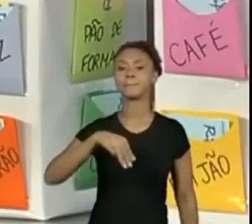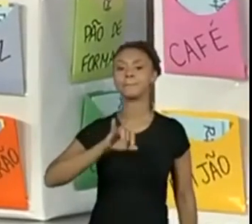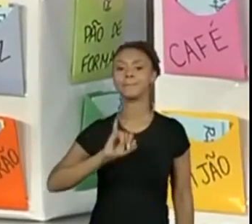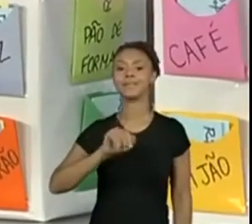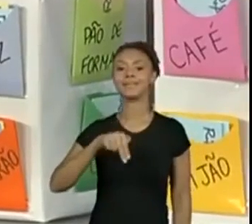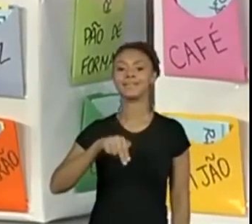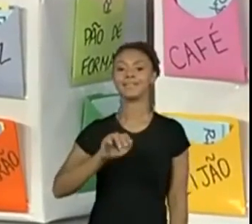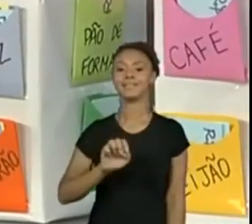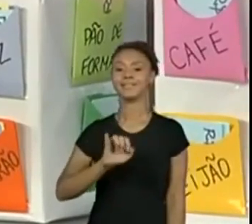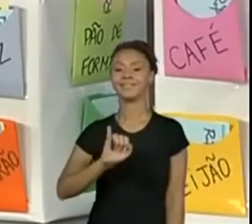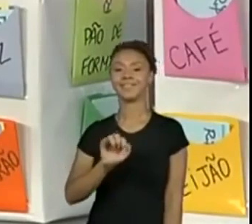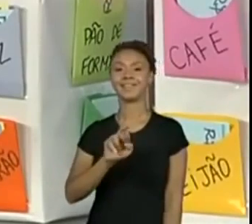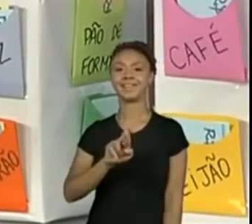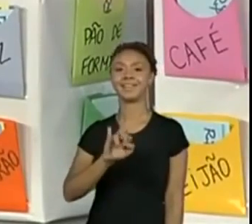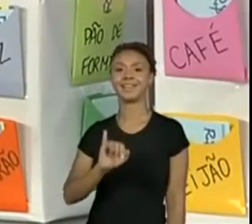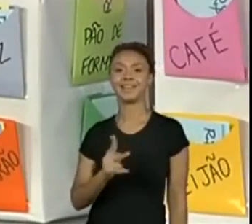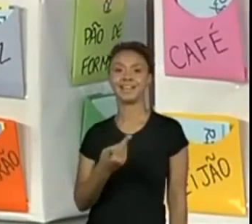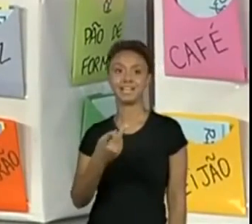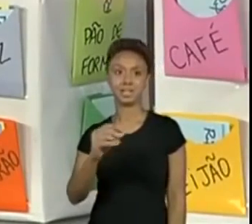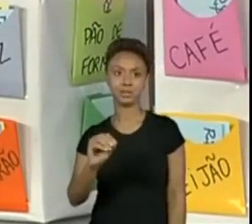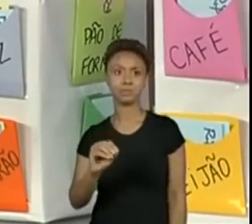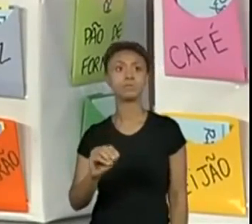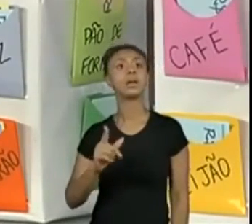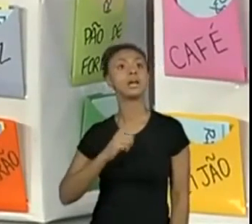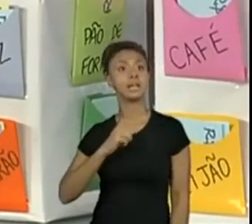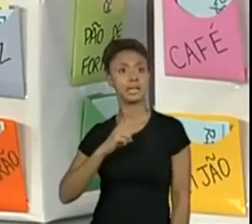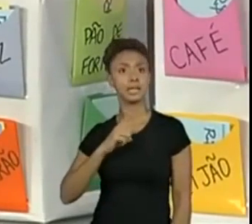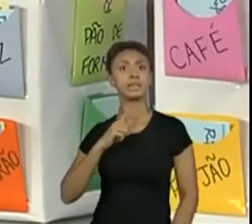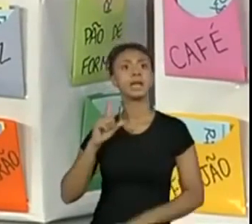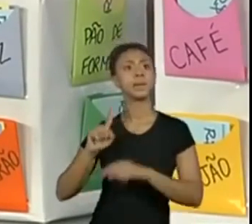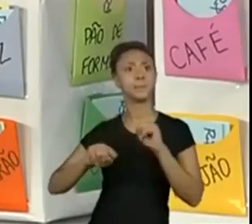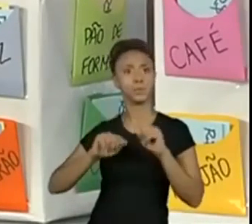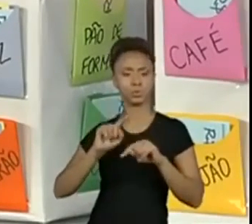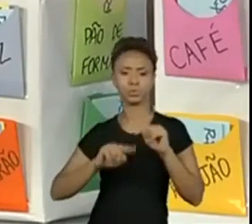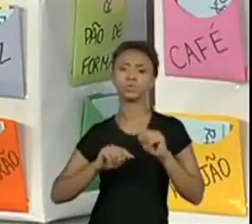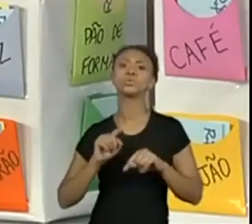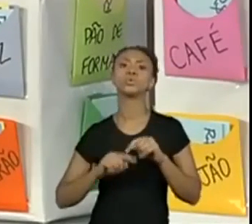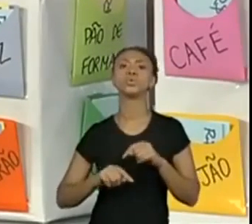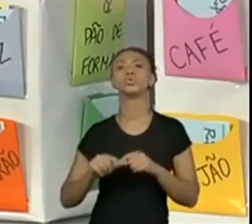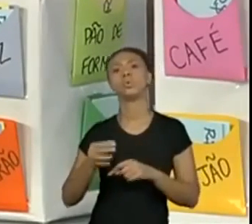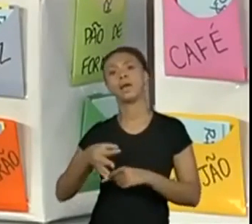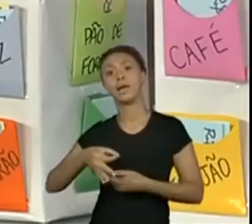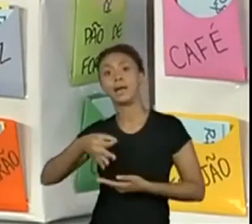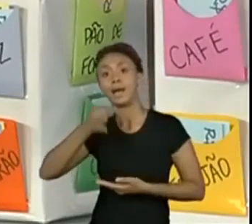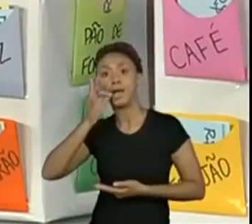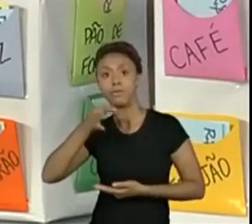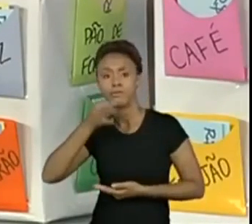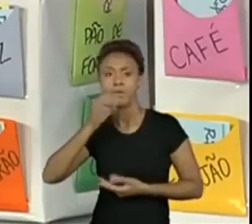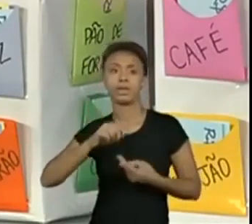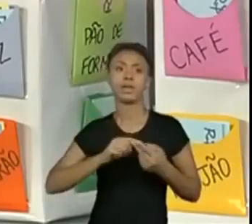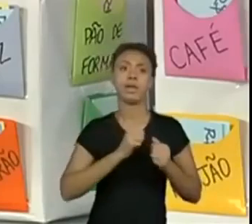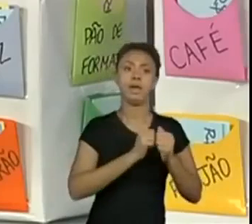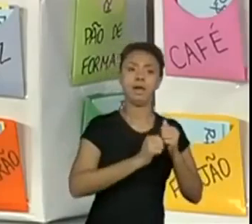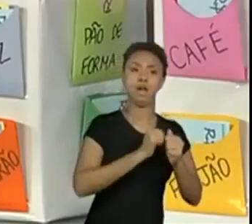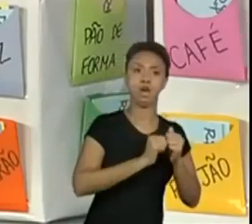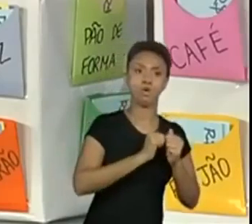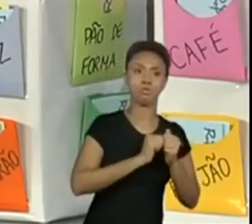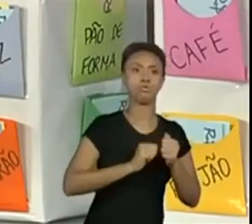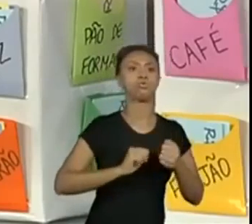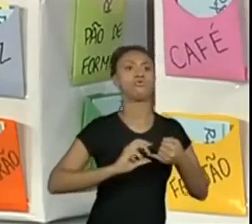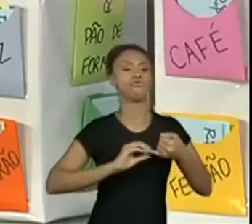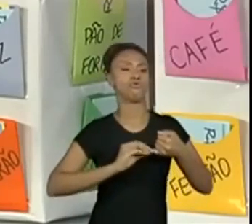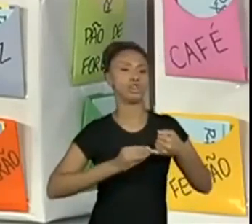o Mineirinho, ele tem aqui alguns produtos. Temos o café, o arroz, o feijão e o